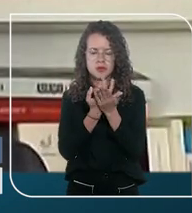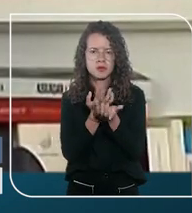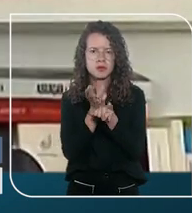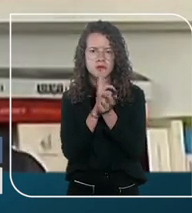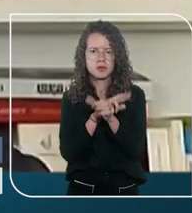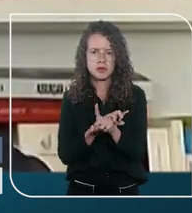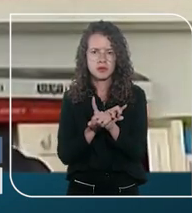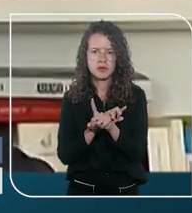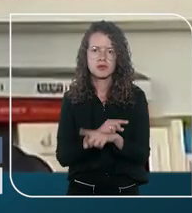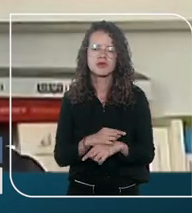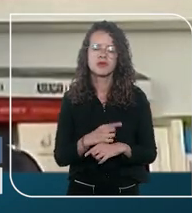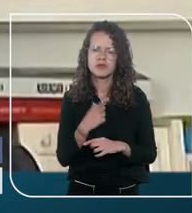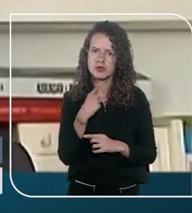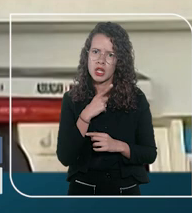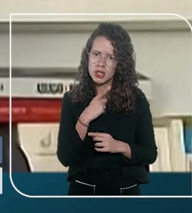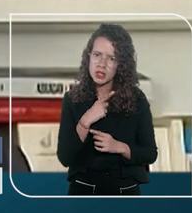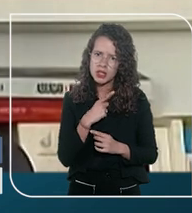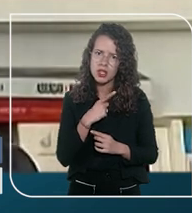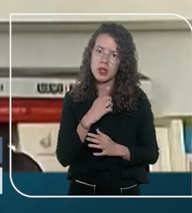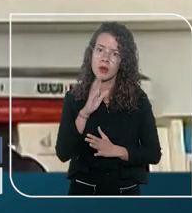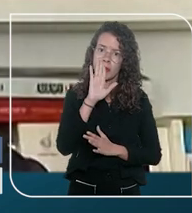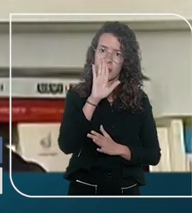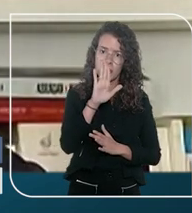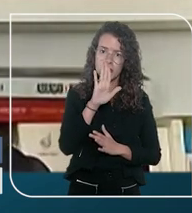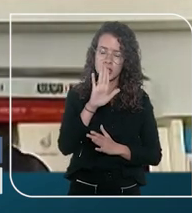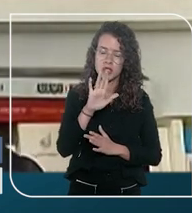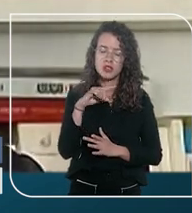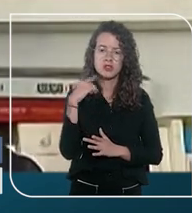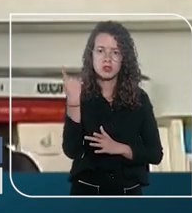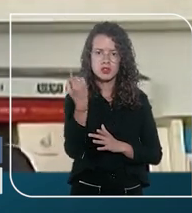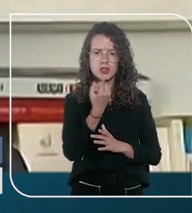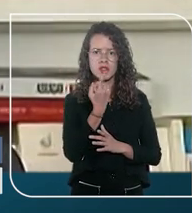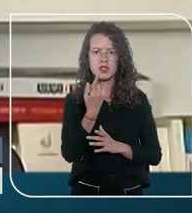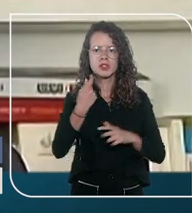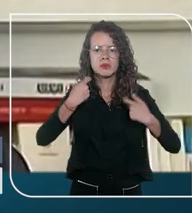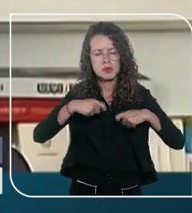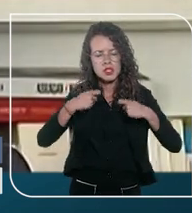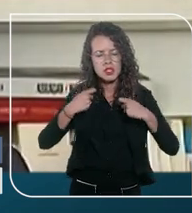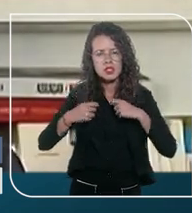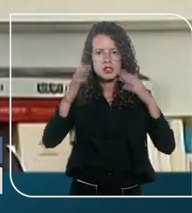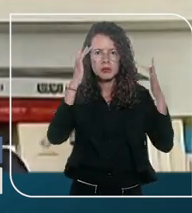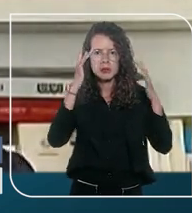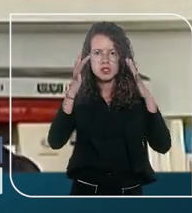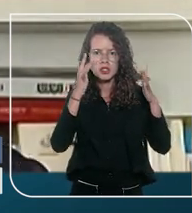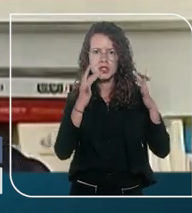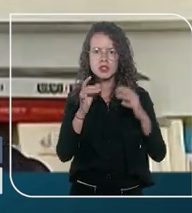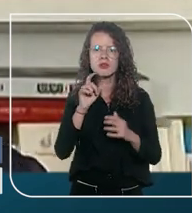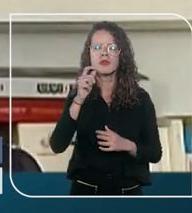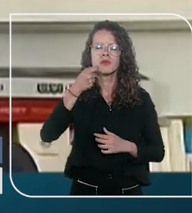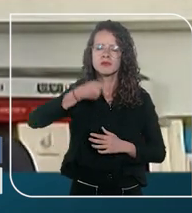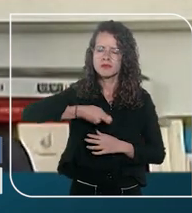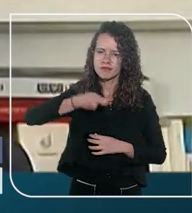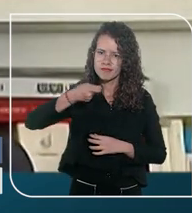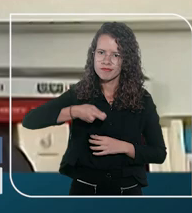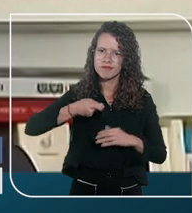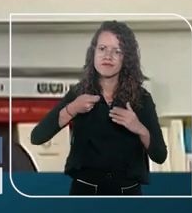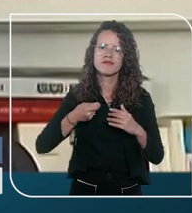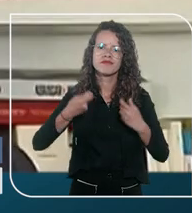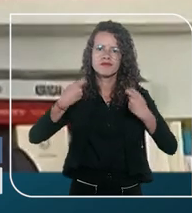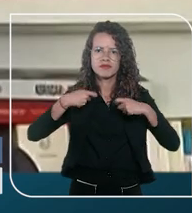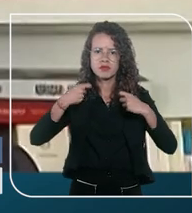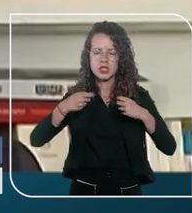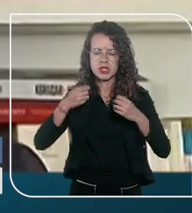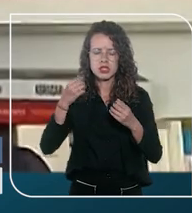há essa mitigação, sim, claro, só que a gente não pode deixar de levar em consideração que é preciso, sim, demonstrar que o